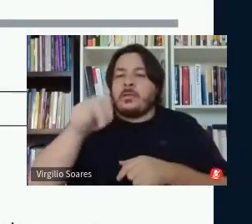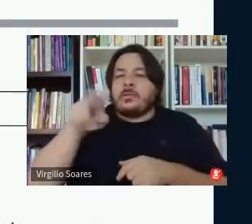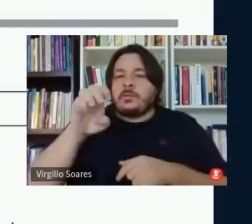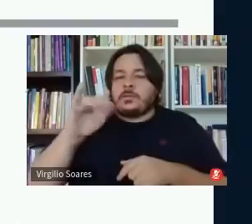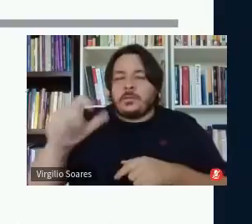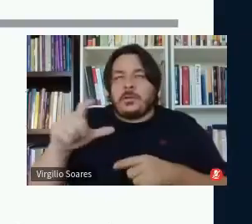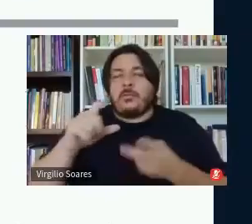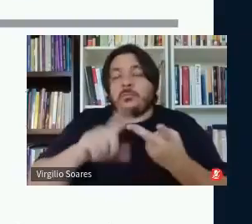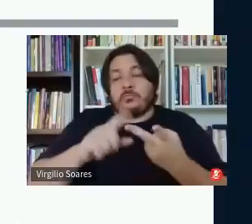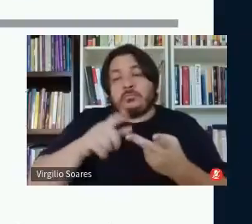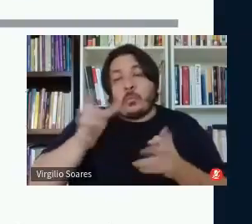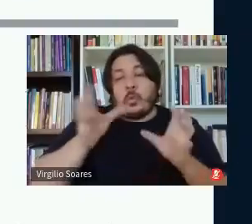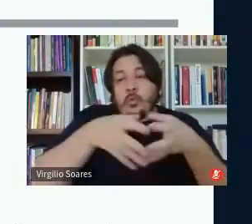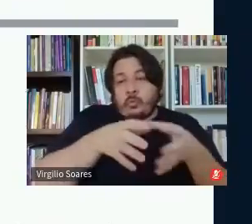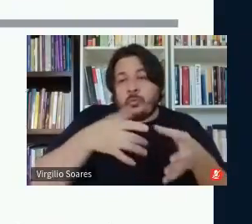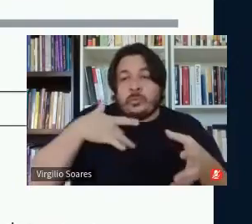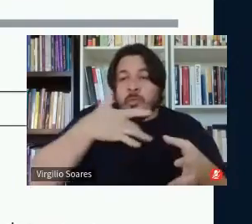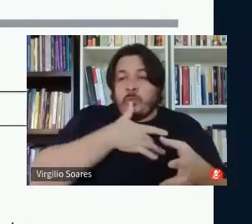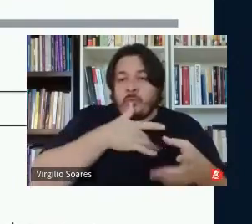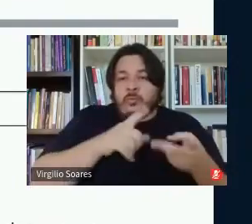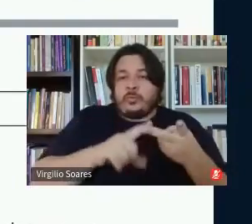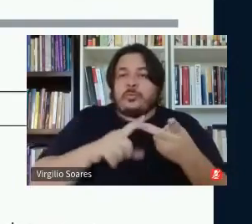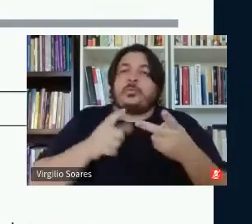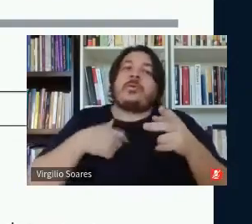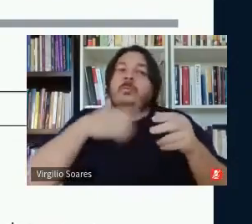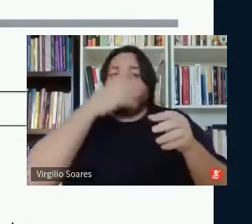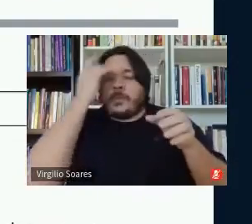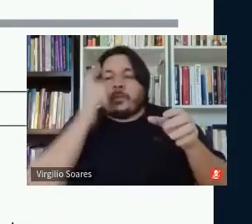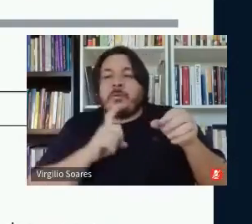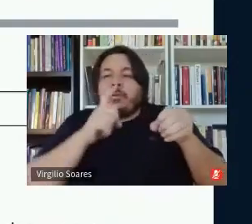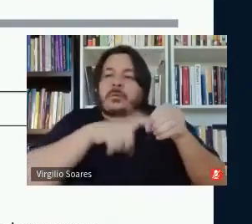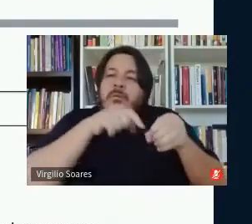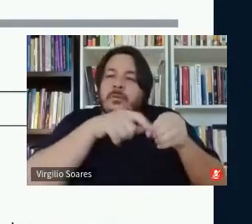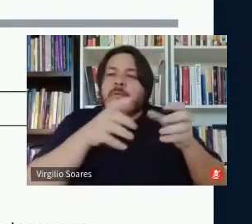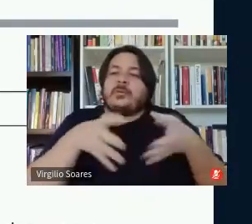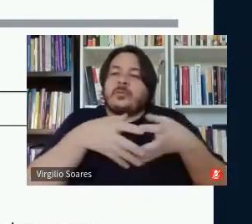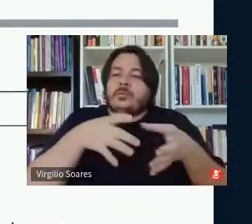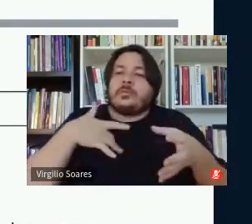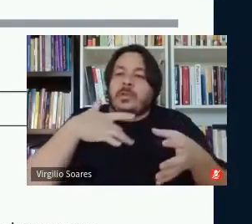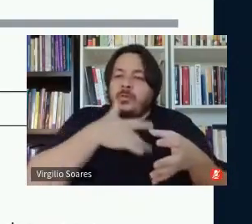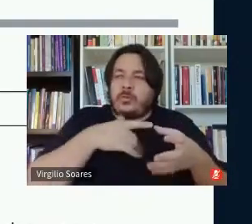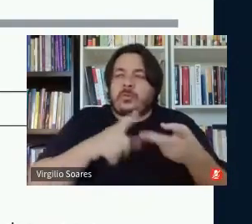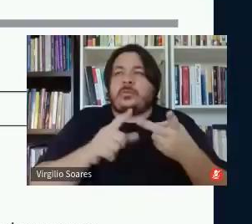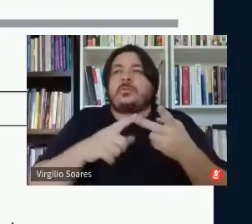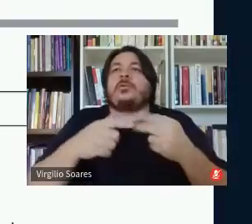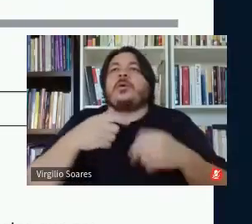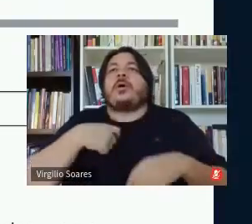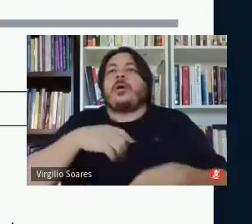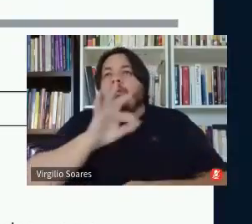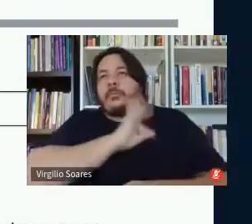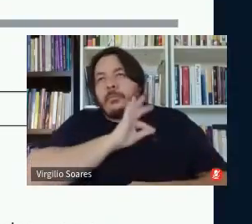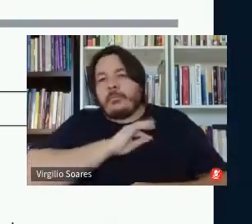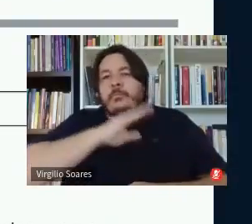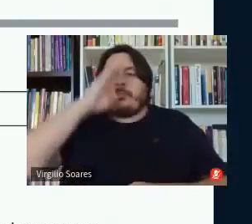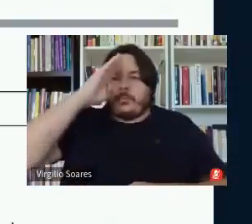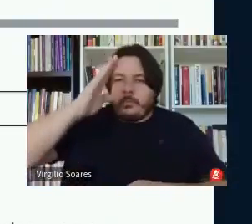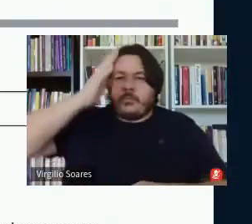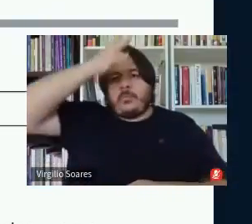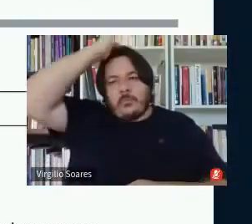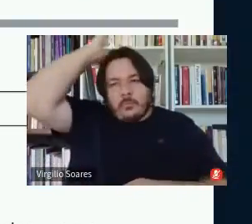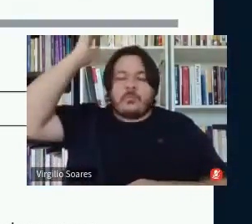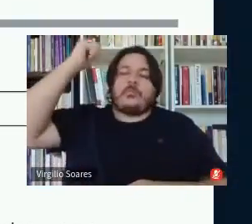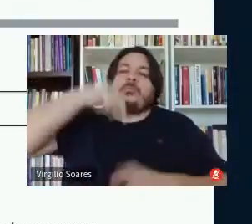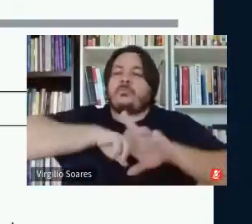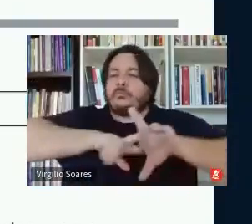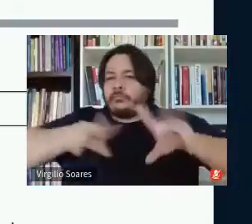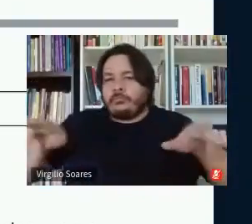profissionais de saúde, dependentes de profissionais de saúde, serviços públicos de segurança, socorro, bombeiros, voluntários, forças armadas,